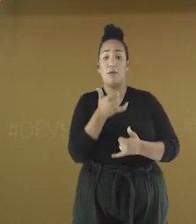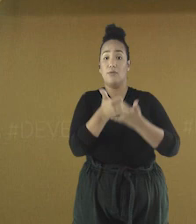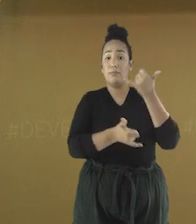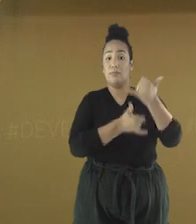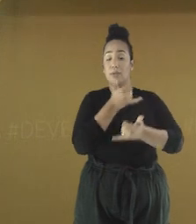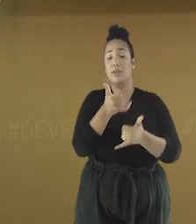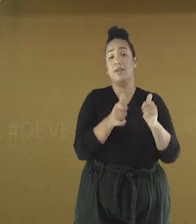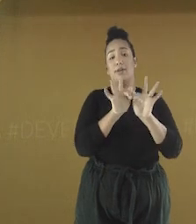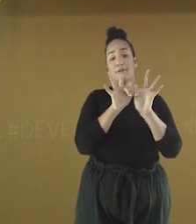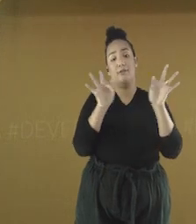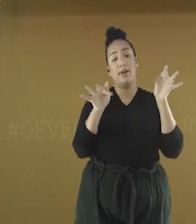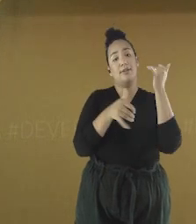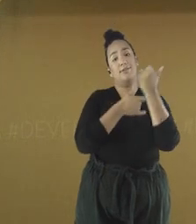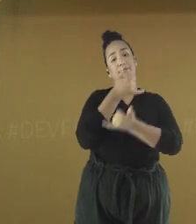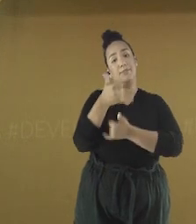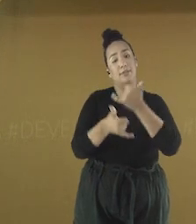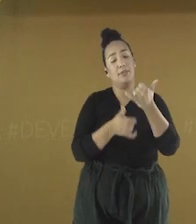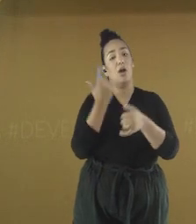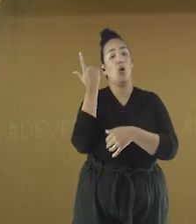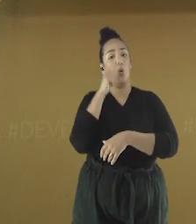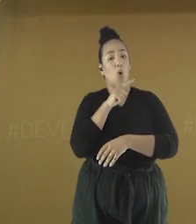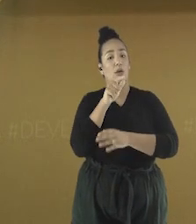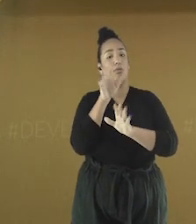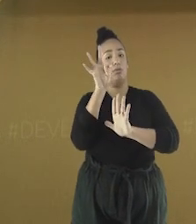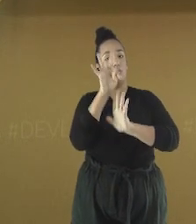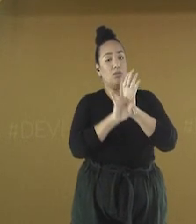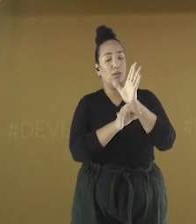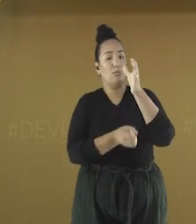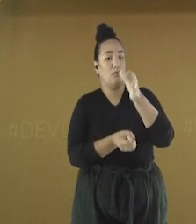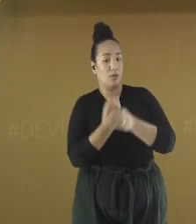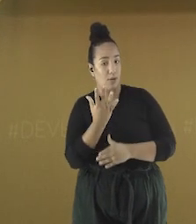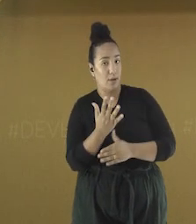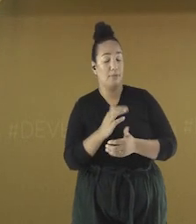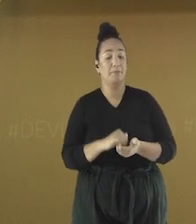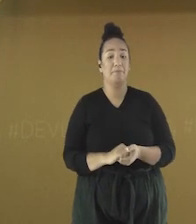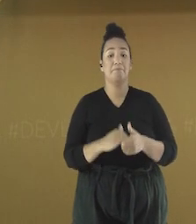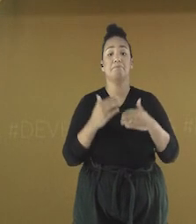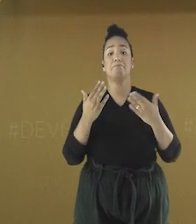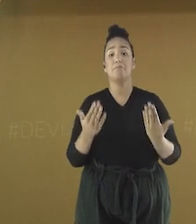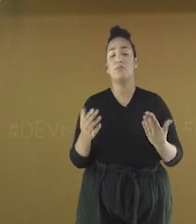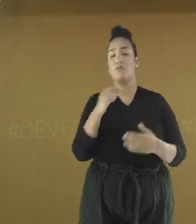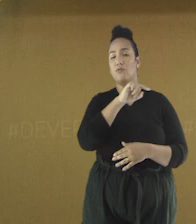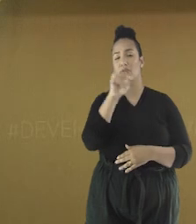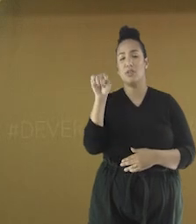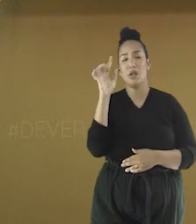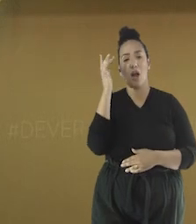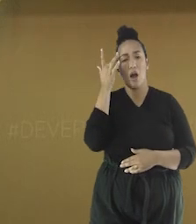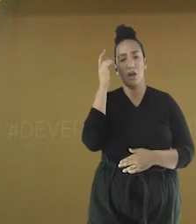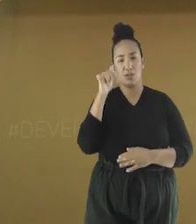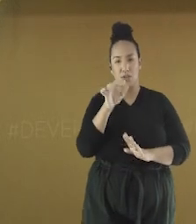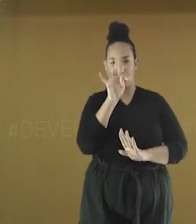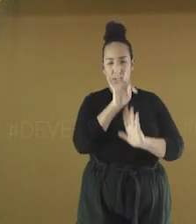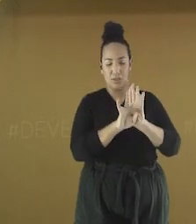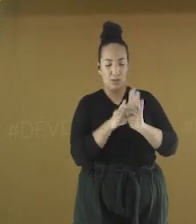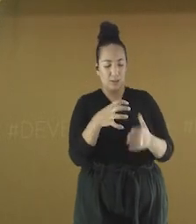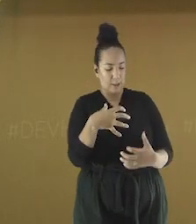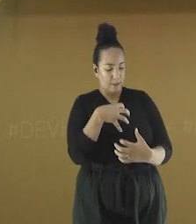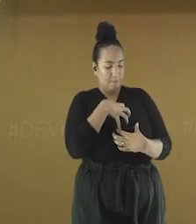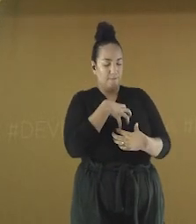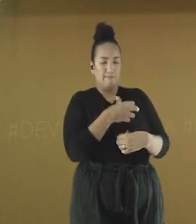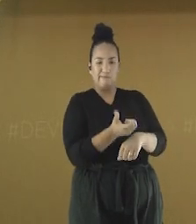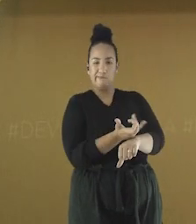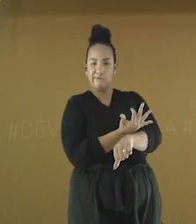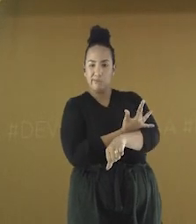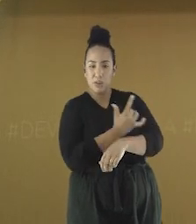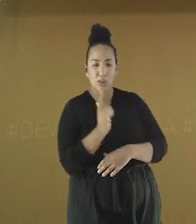e expressões para construir a sua escrita. E, falando nisso, vocês sentem que esse texto ele desperta alguma sensação